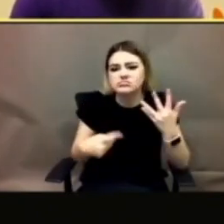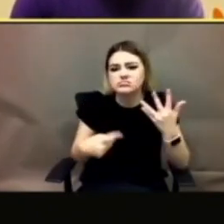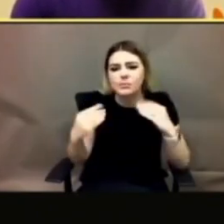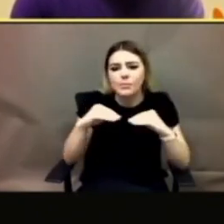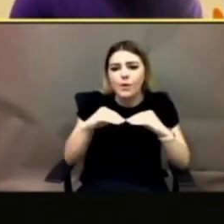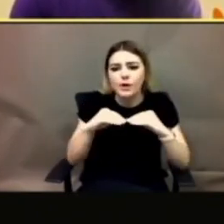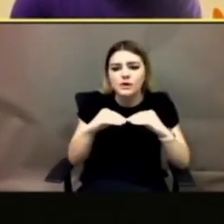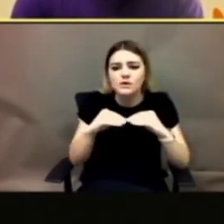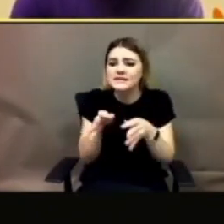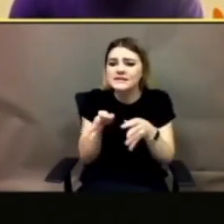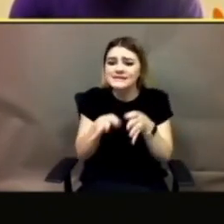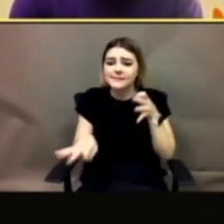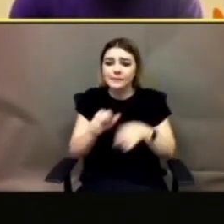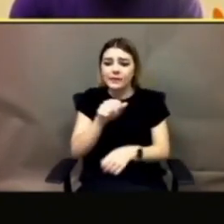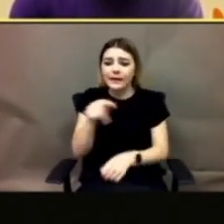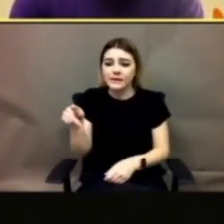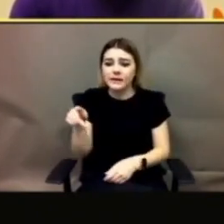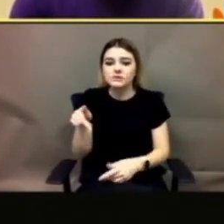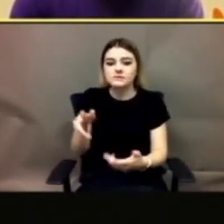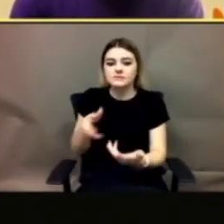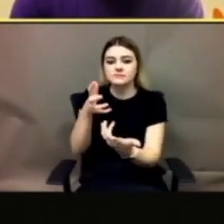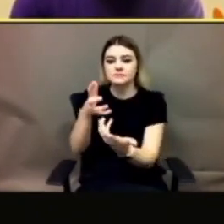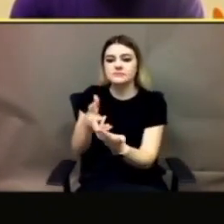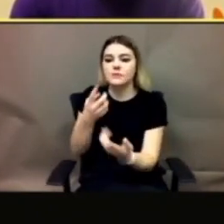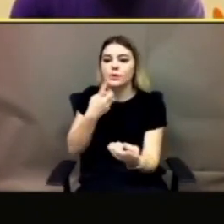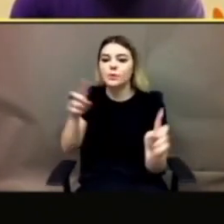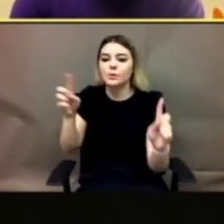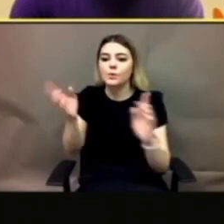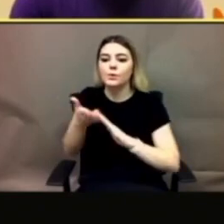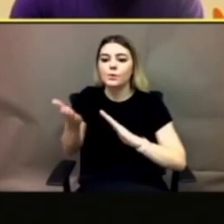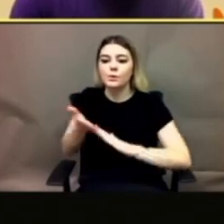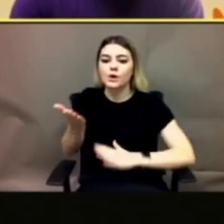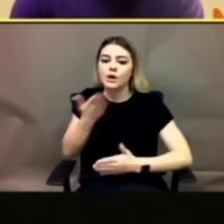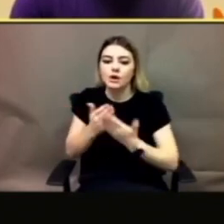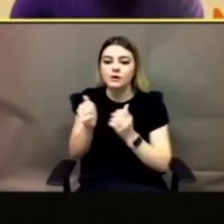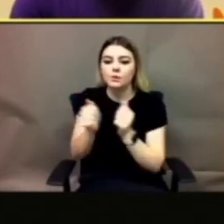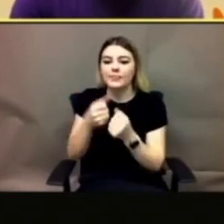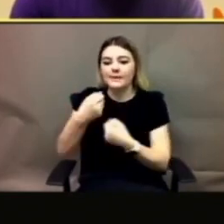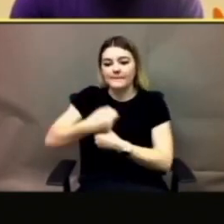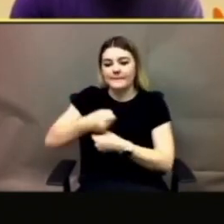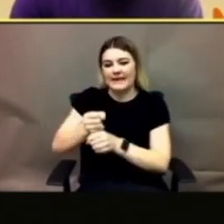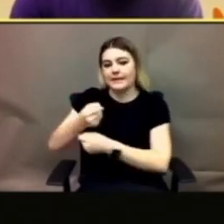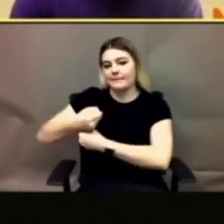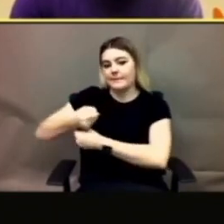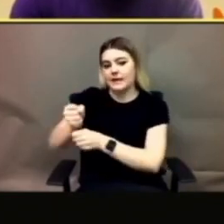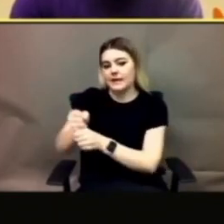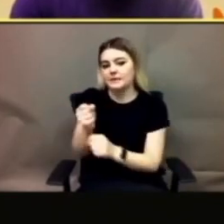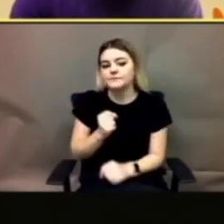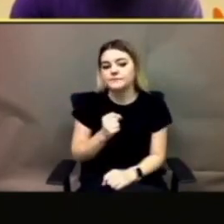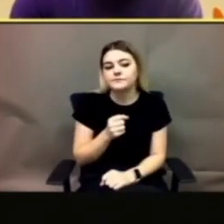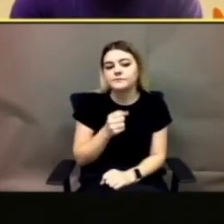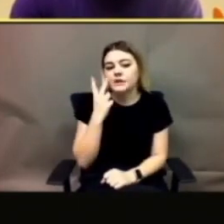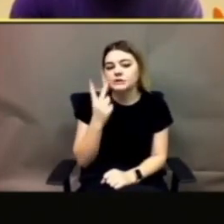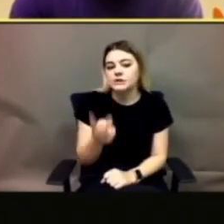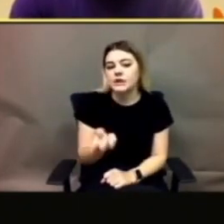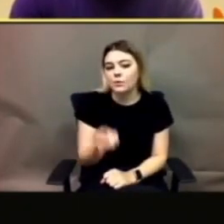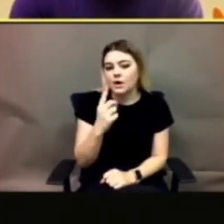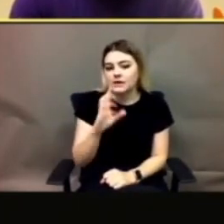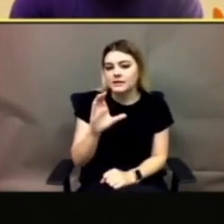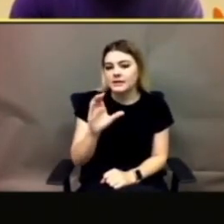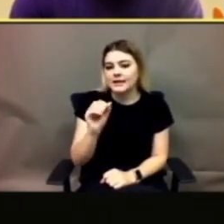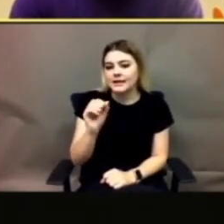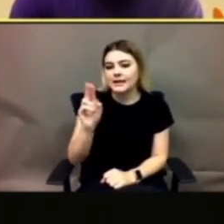E são aplicativos bastante simples. Plenamente adaptados para usar com o Make Make. Mas vamos usar esse